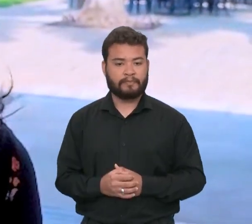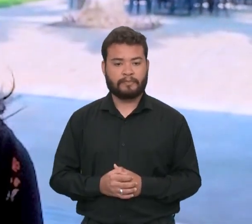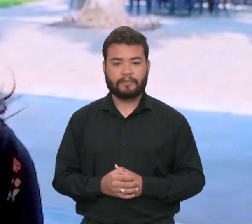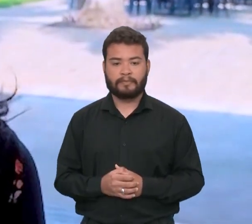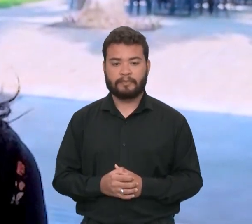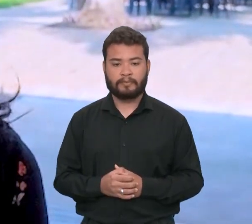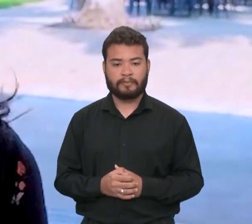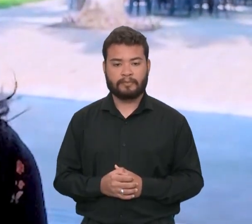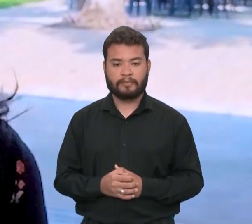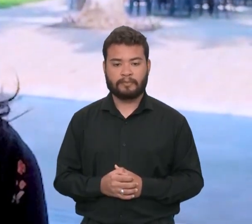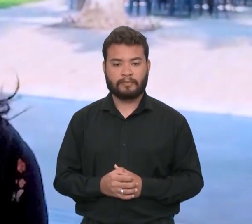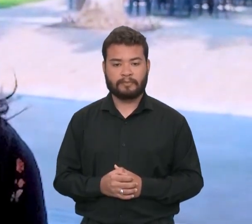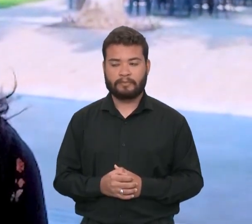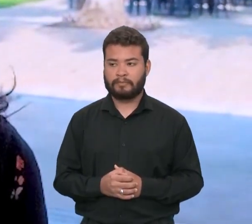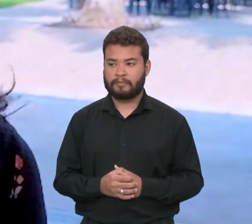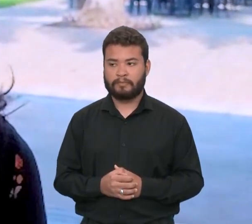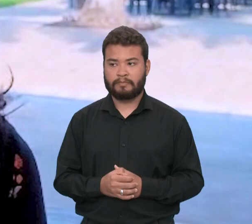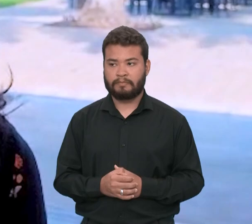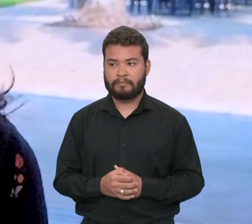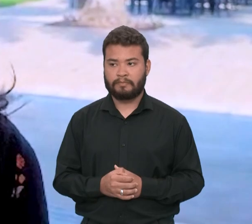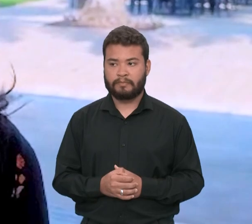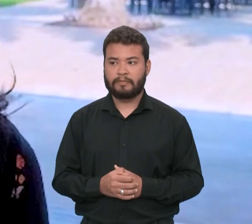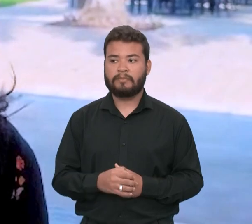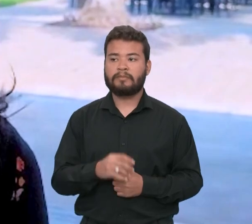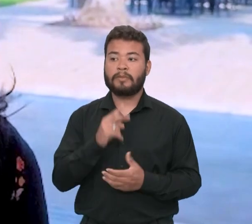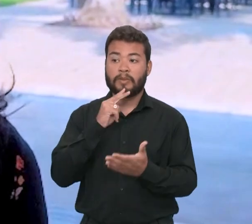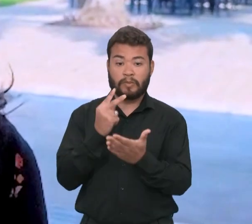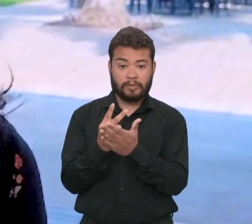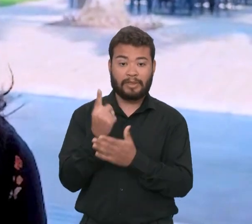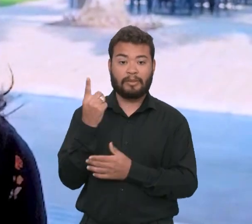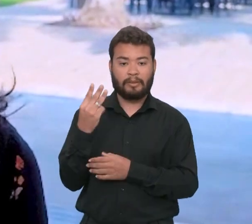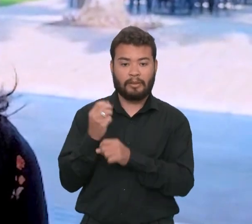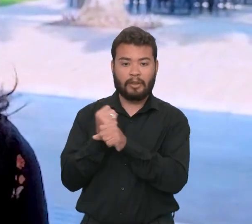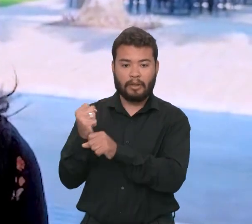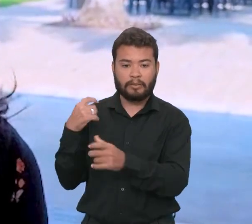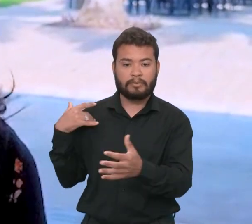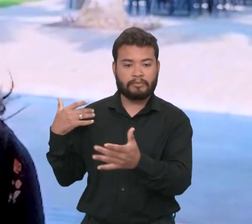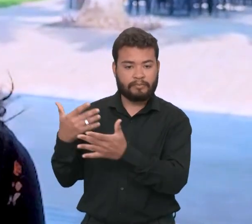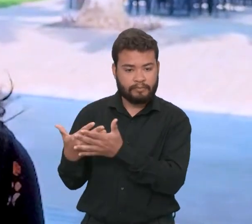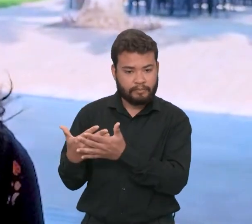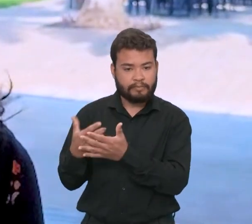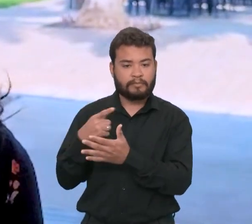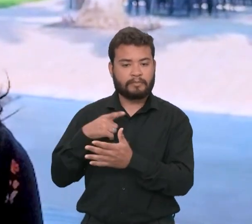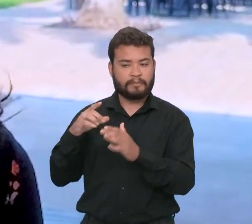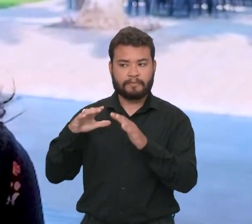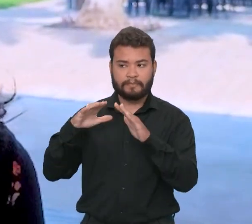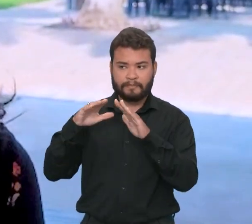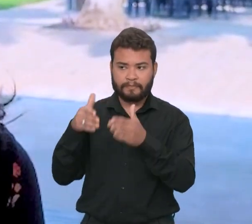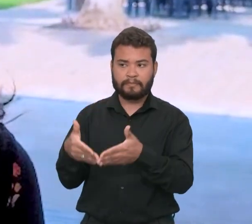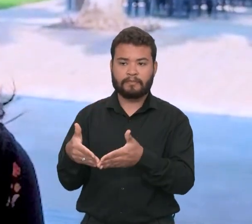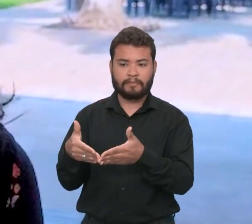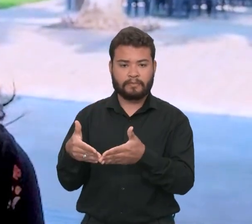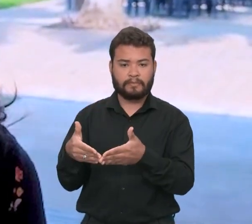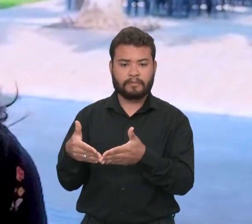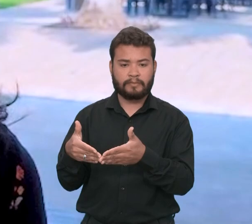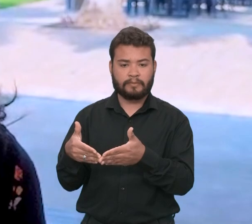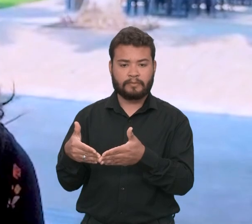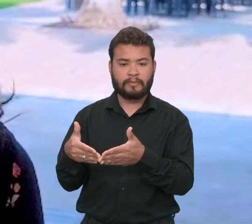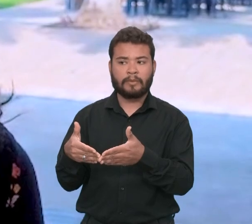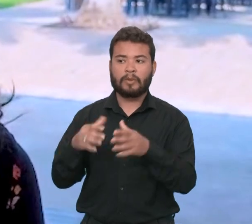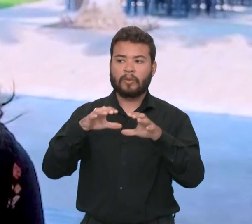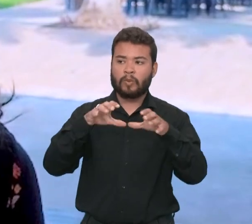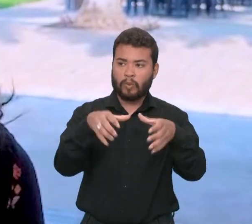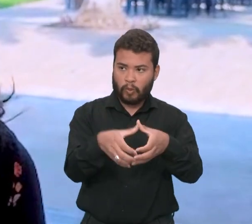de 13 anos de pesquisa na área de antropologia, especificamente com comunidades quilombolas